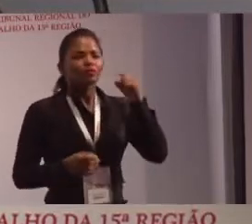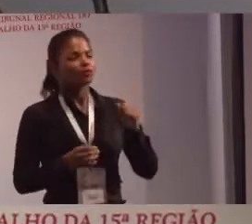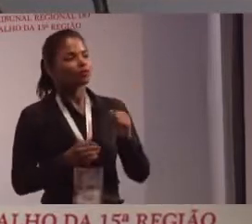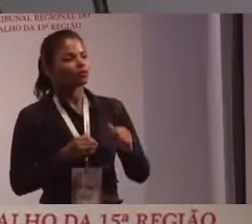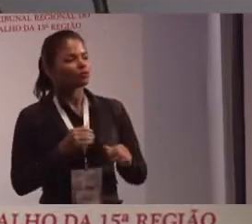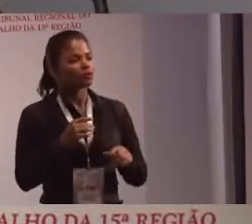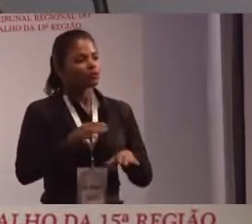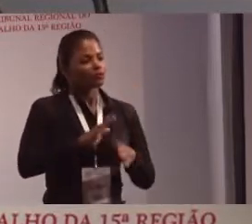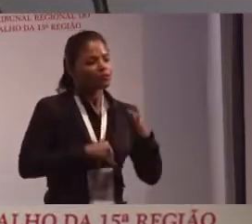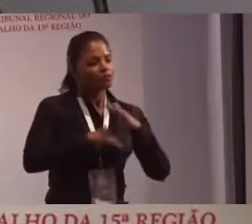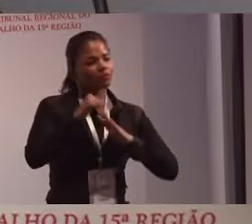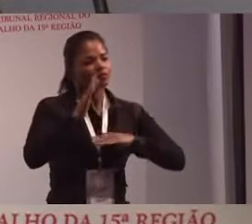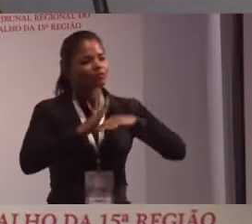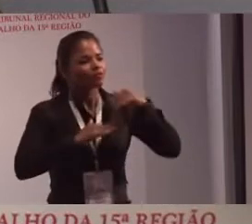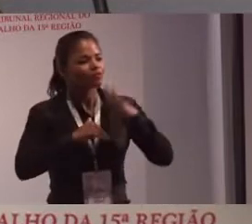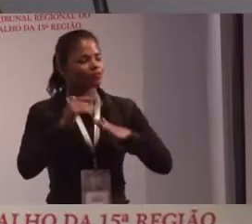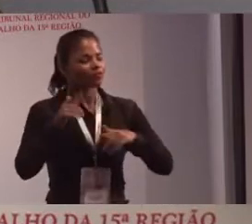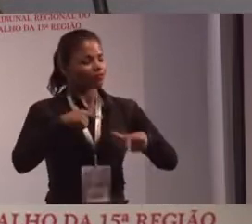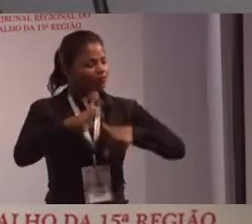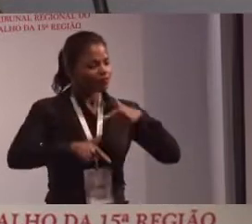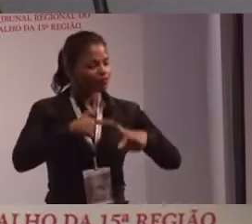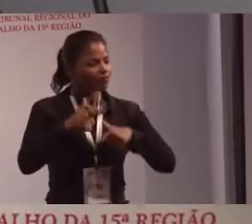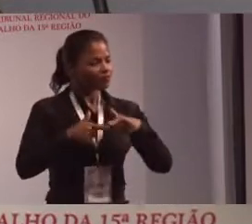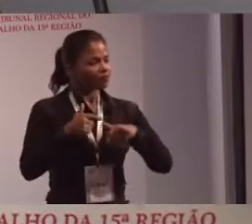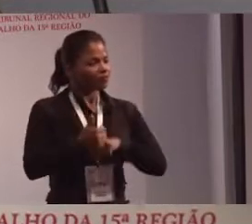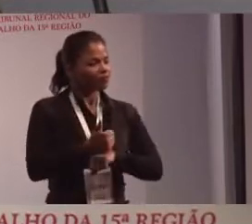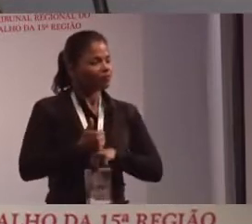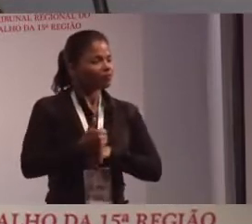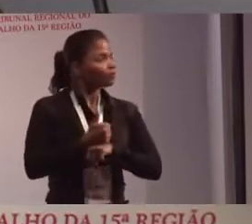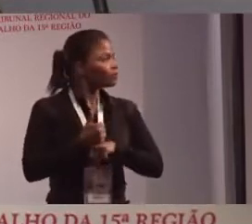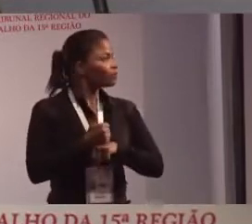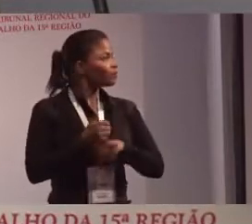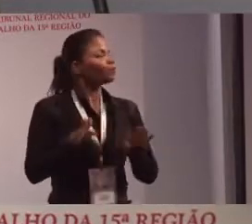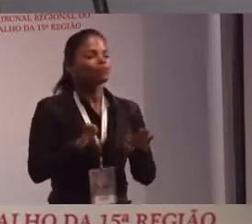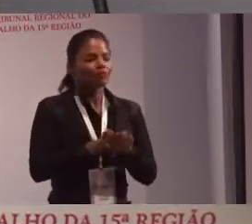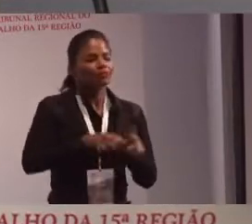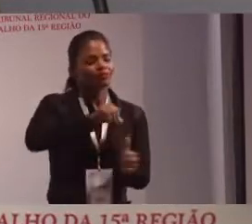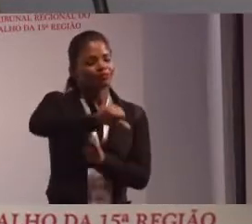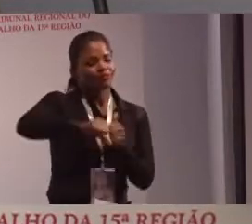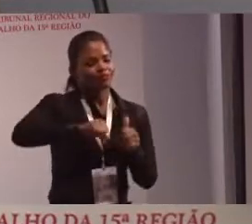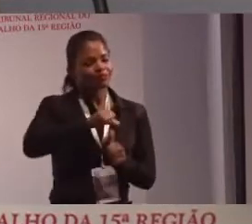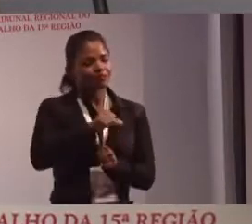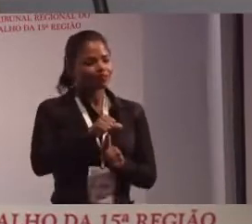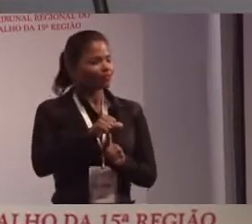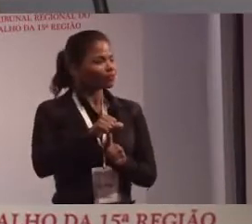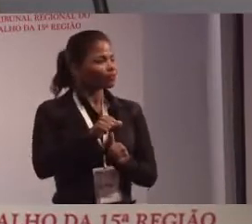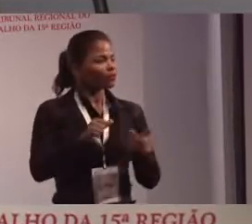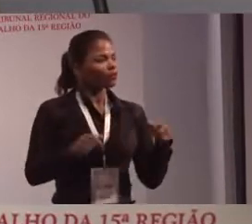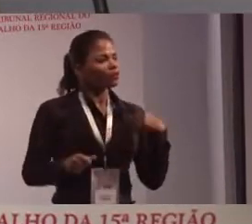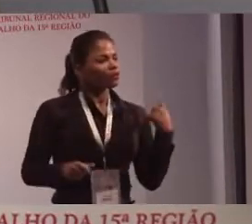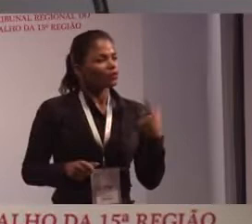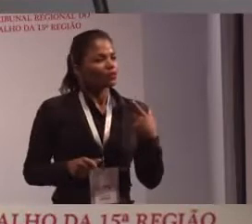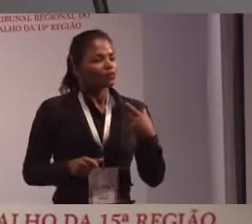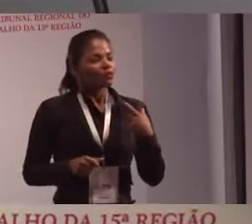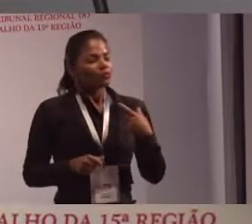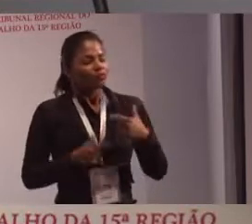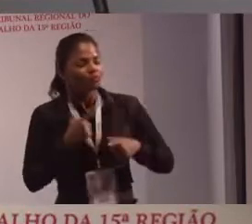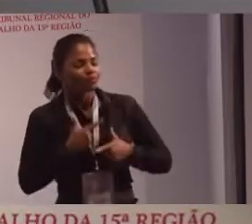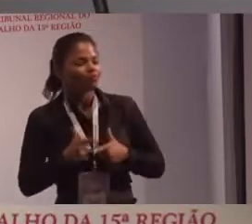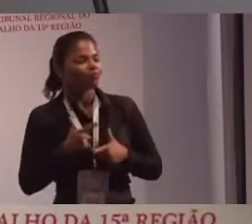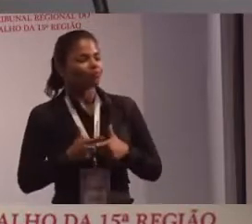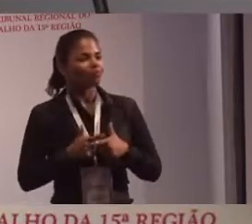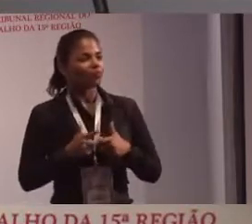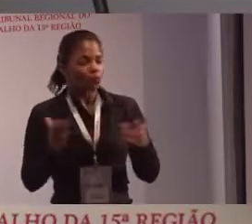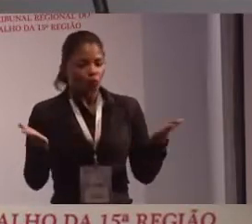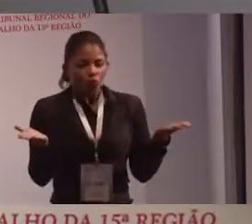habilidades exigidas para o exercício desse novo trabalho também vão mudar. E aí a gente começa a ter um grande dilema. Será